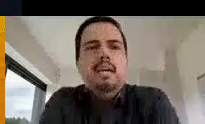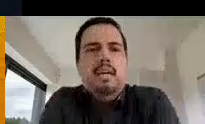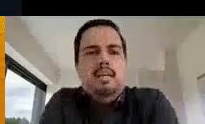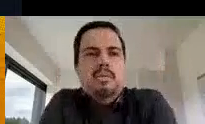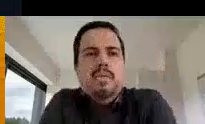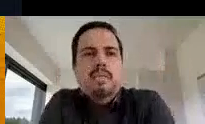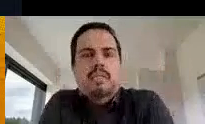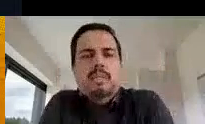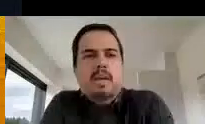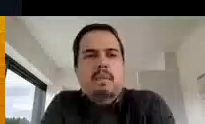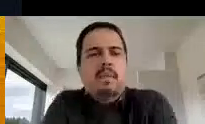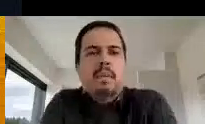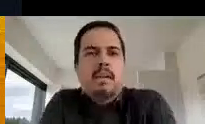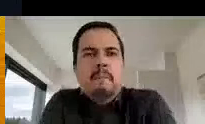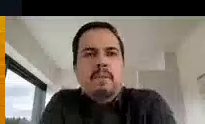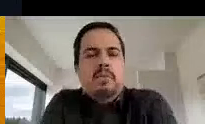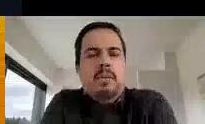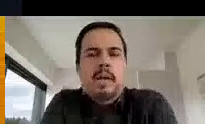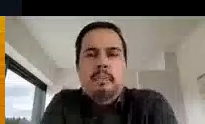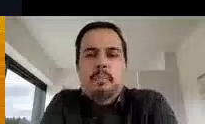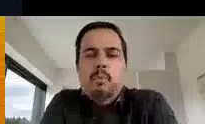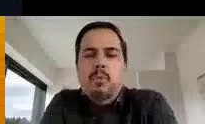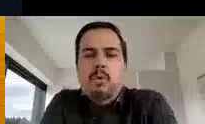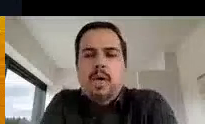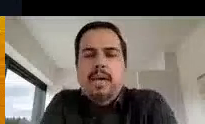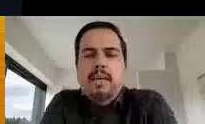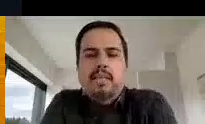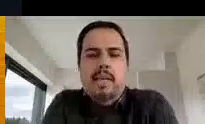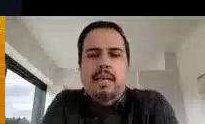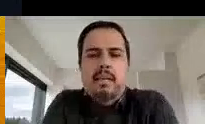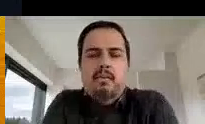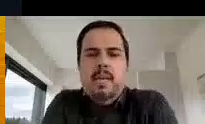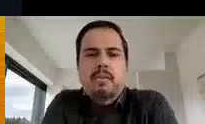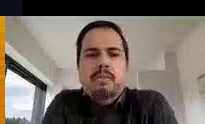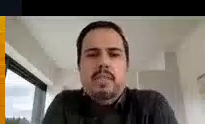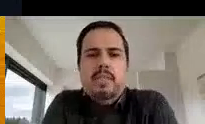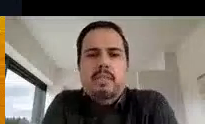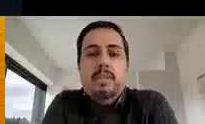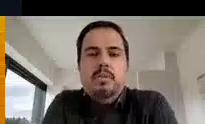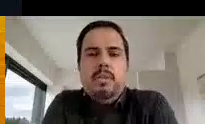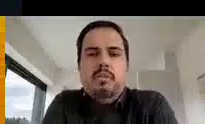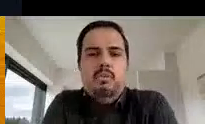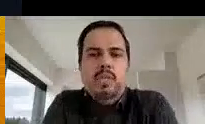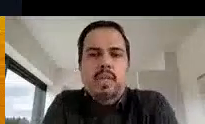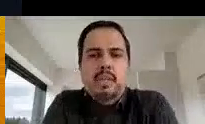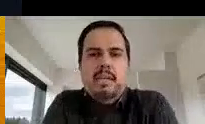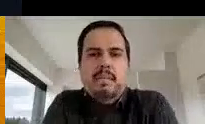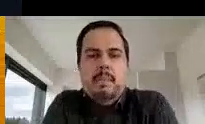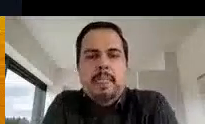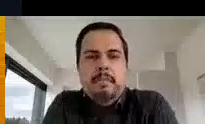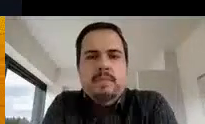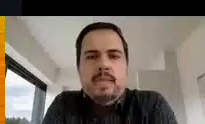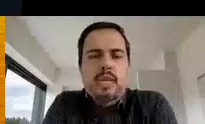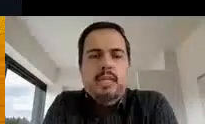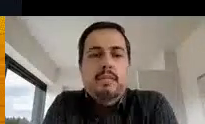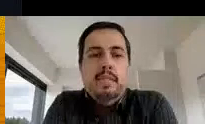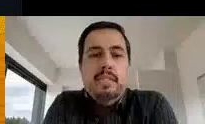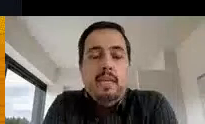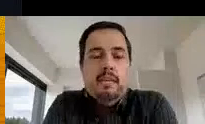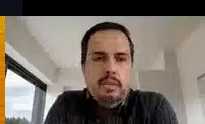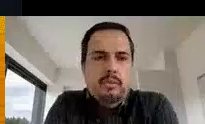dia. Eu não sei se vocês sabem, mas o Sebrae, por regra interna, é obrigado a investir 20% de tudo que ele tem,